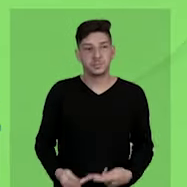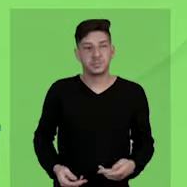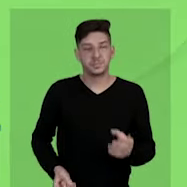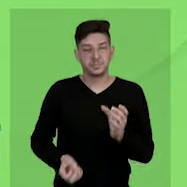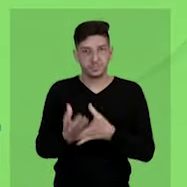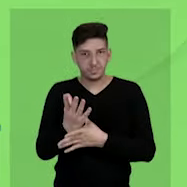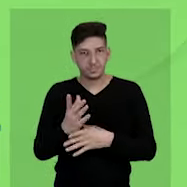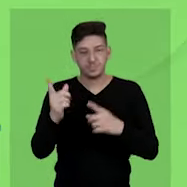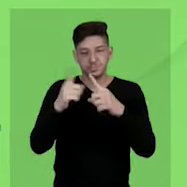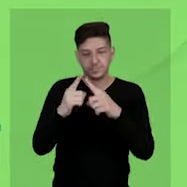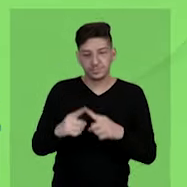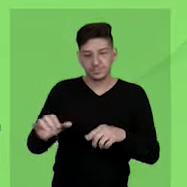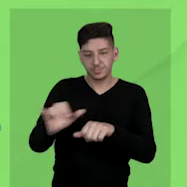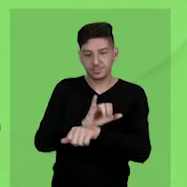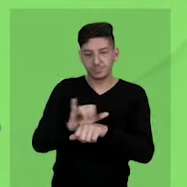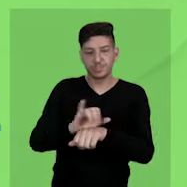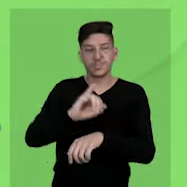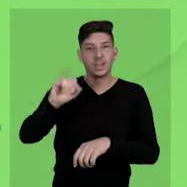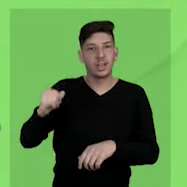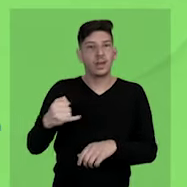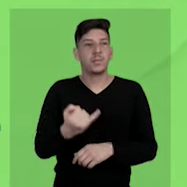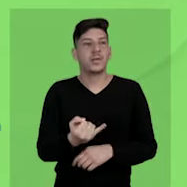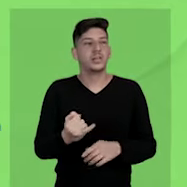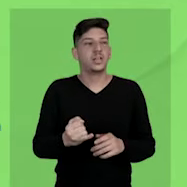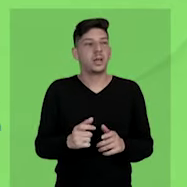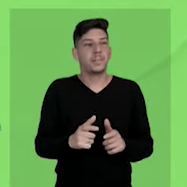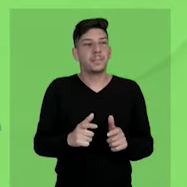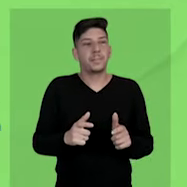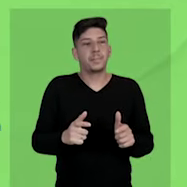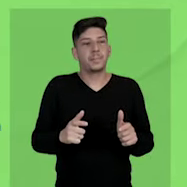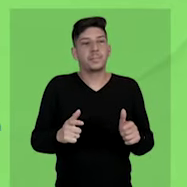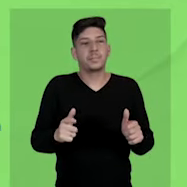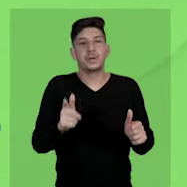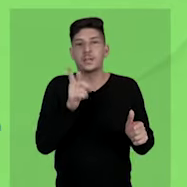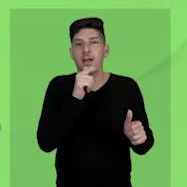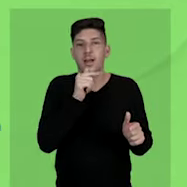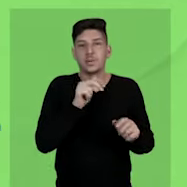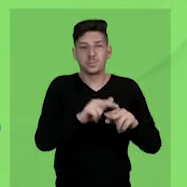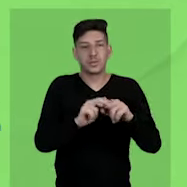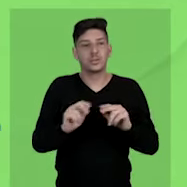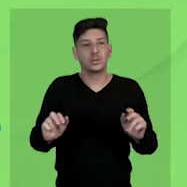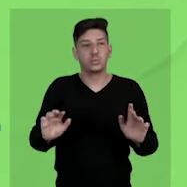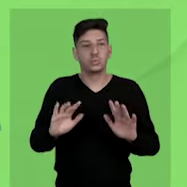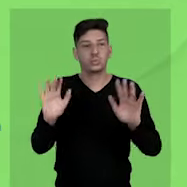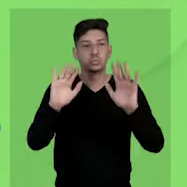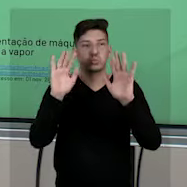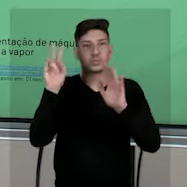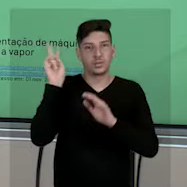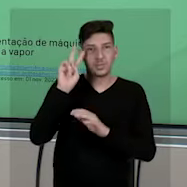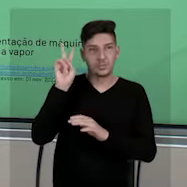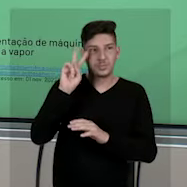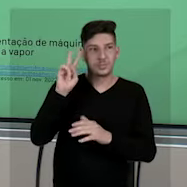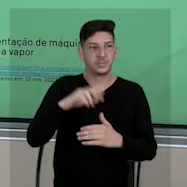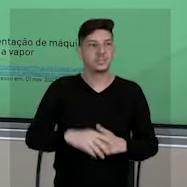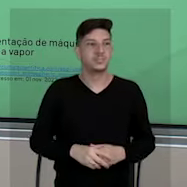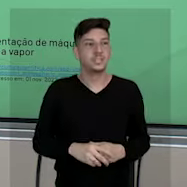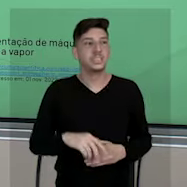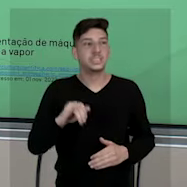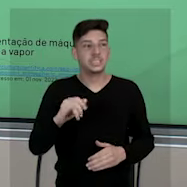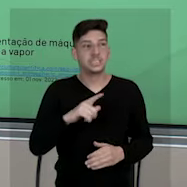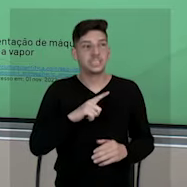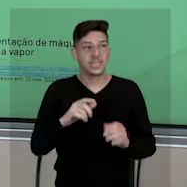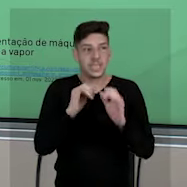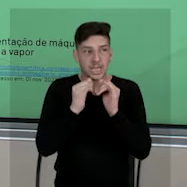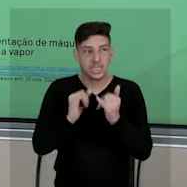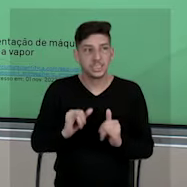desenvolvendo maneiras de aproveitar a expansão da água sob a forma de vapor. Vamos lembrar lá, quando a gente coloca